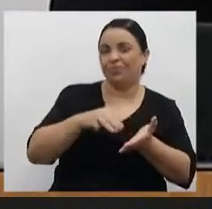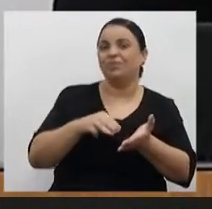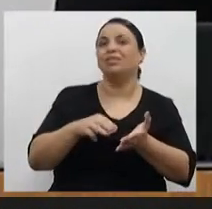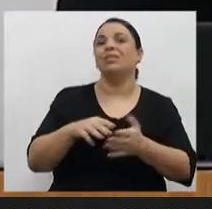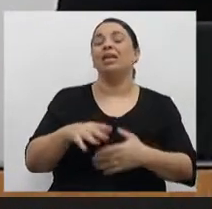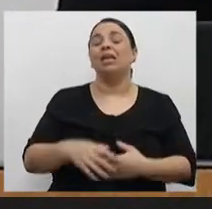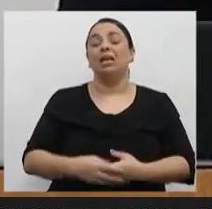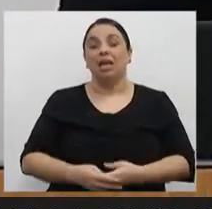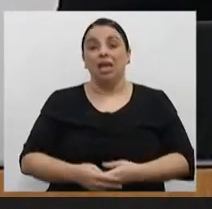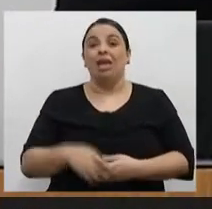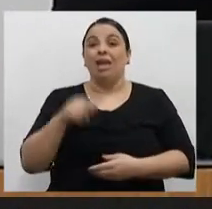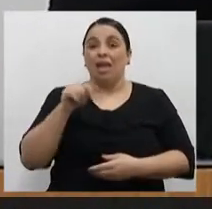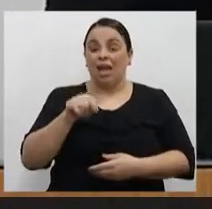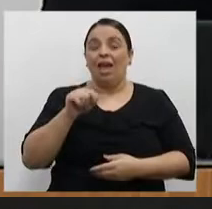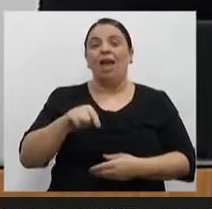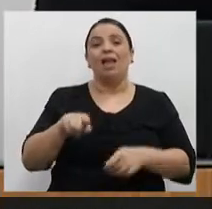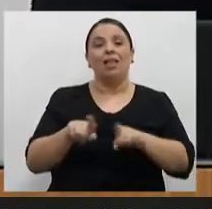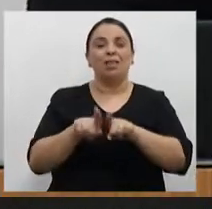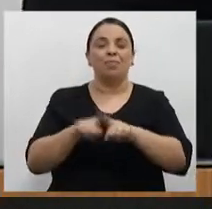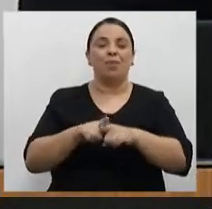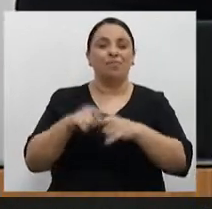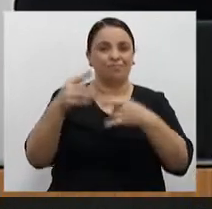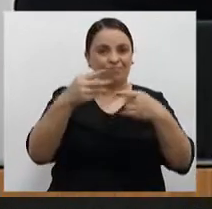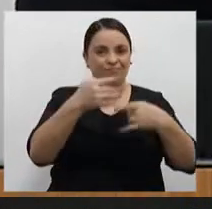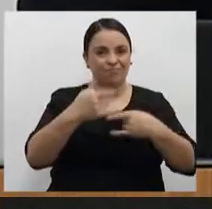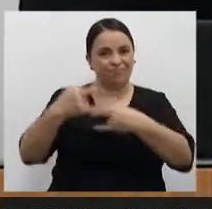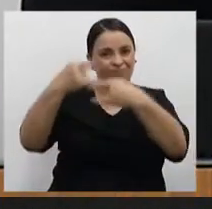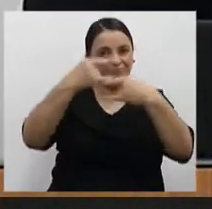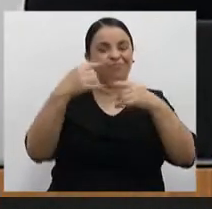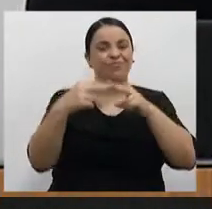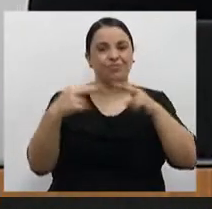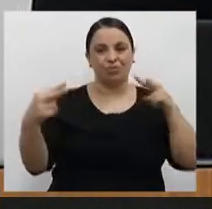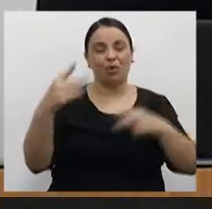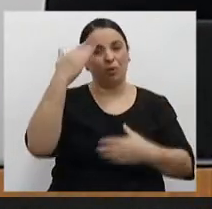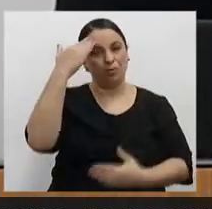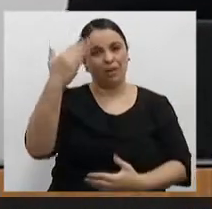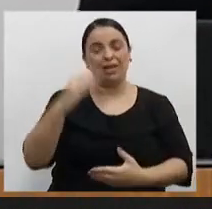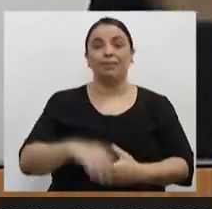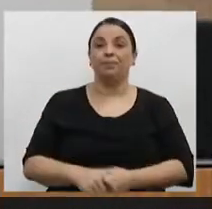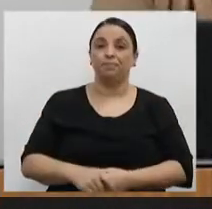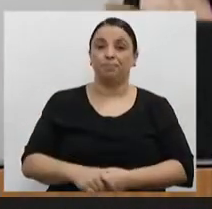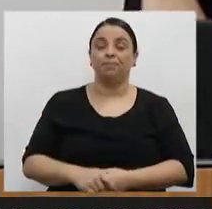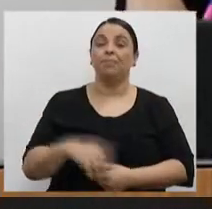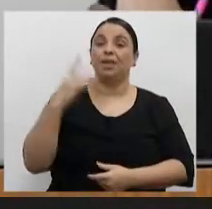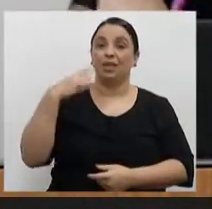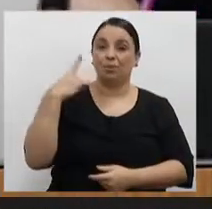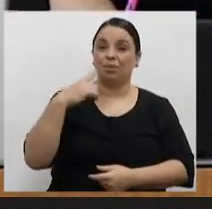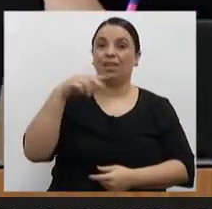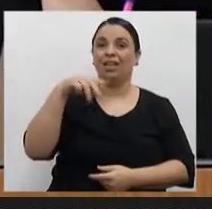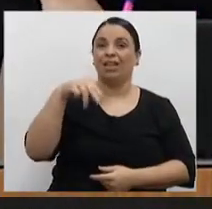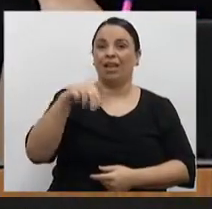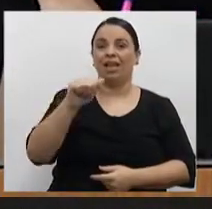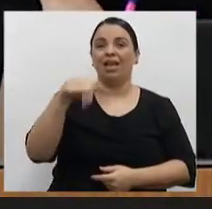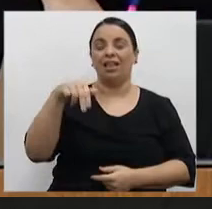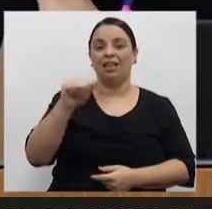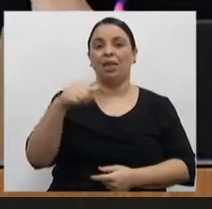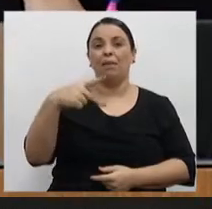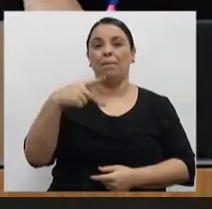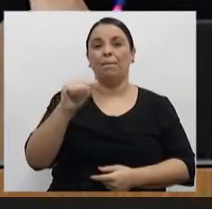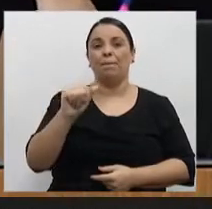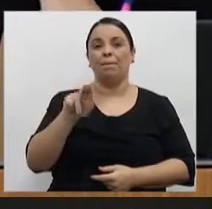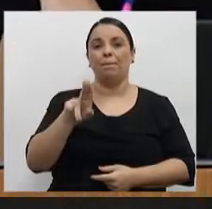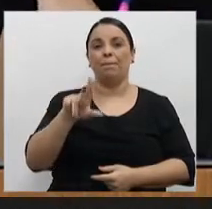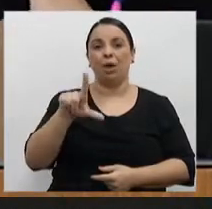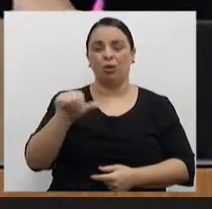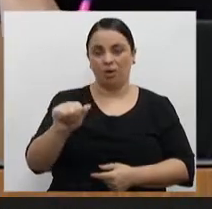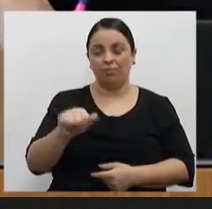está conosco também aqui de forma virtual. Muito obrigado pela presença, Ana Paula. Deputada Ana Paula Cirqueira. Continuando,